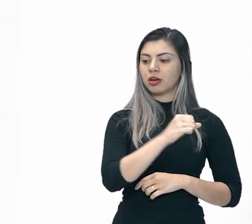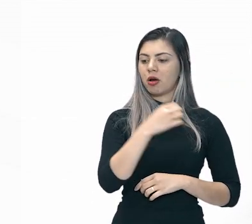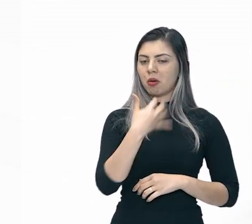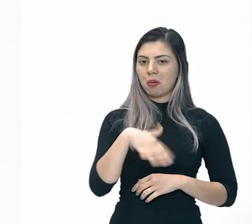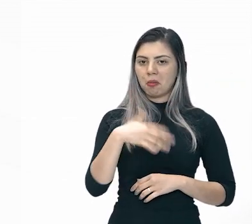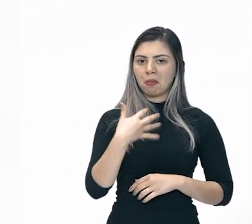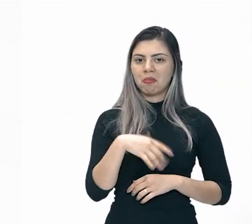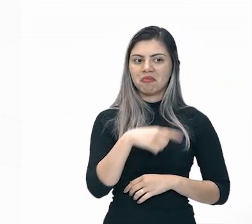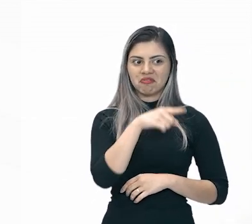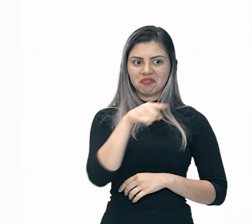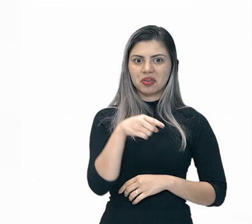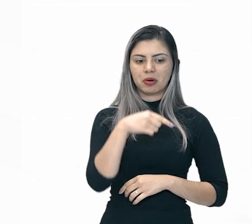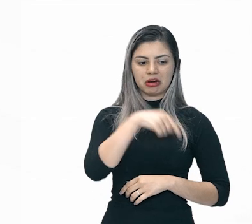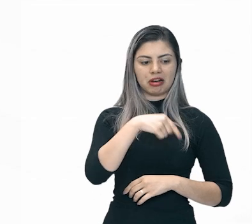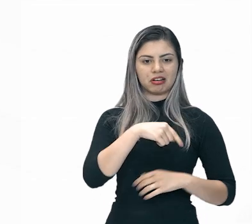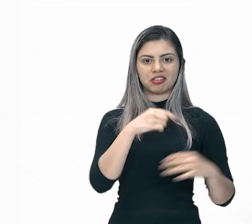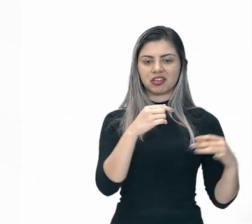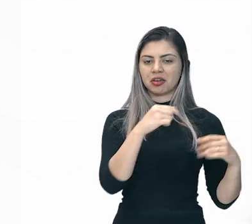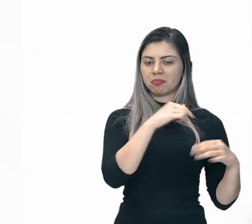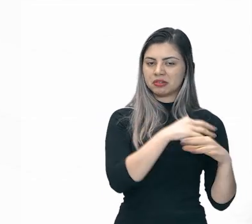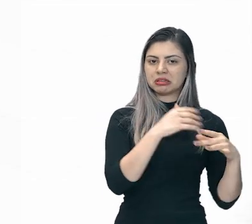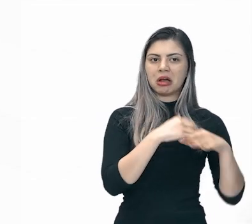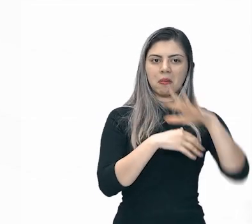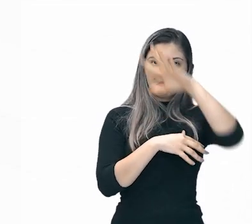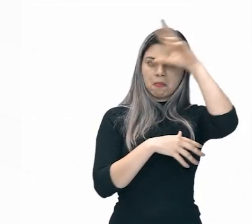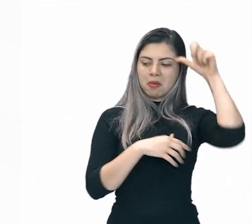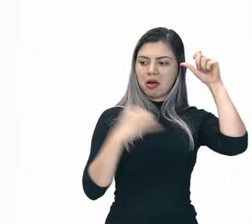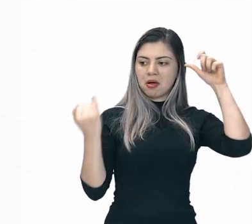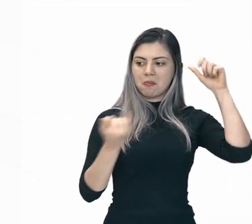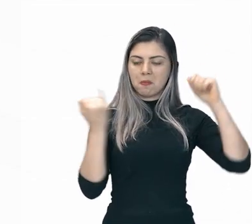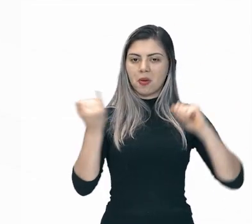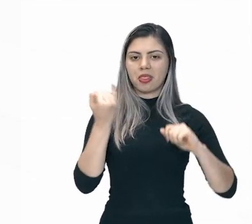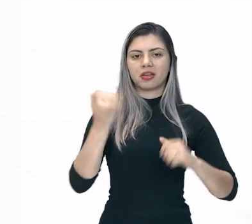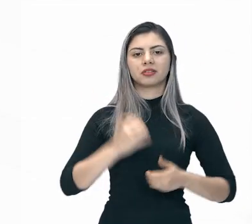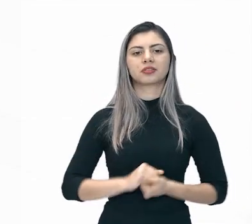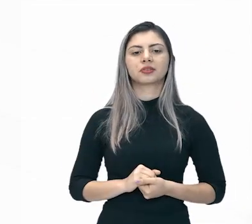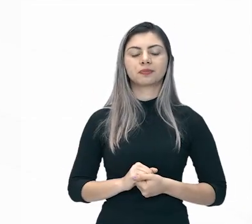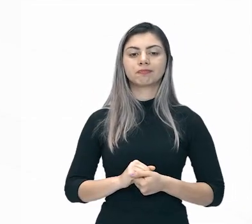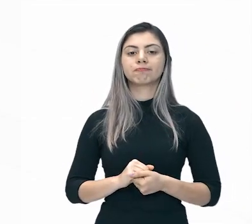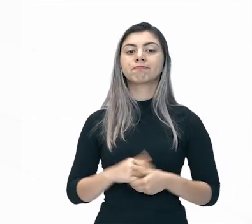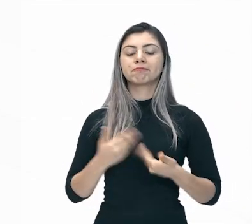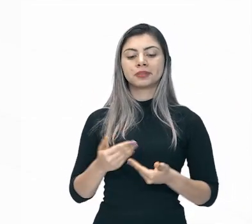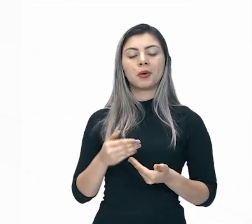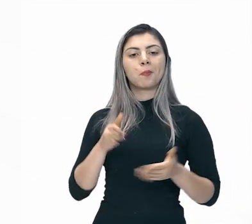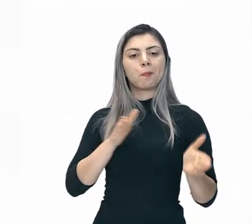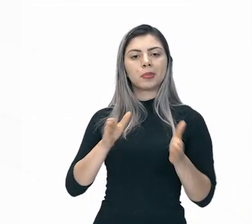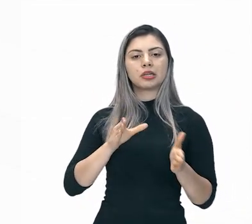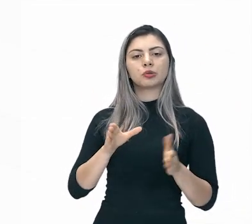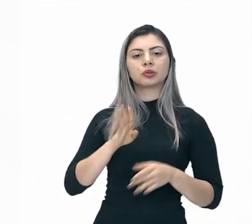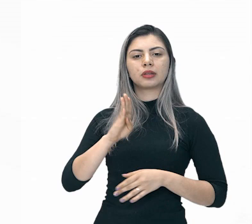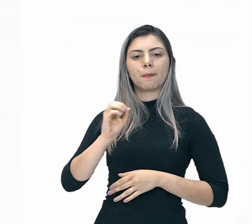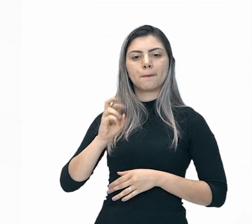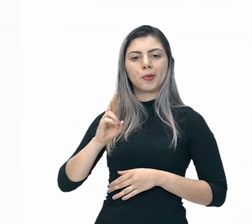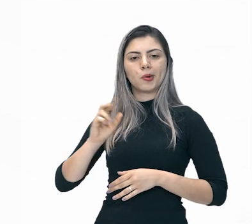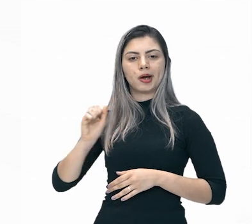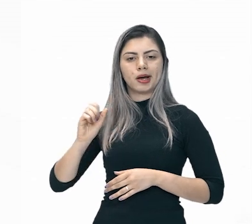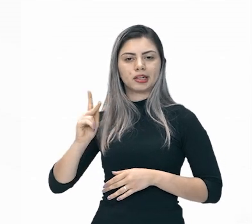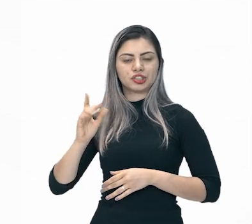importância como o Amazonas era nesse período? Continuando, com o ciclo da borracha, o teatro no